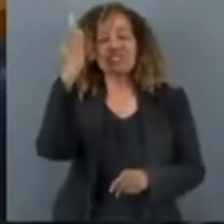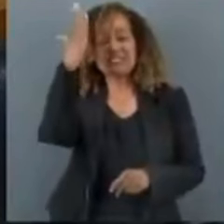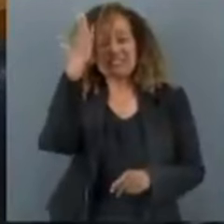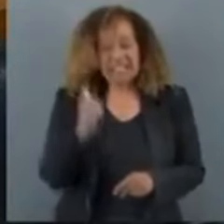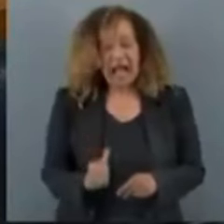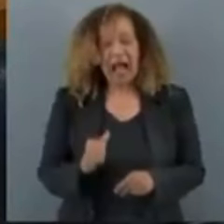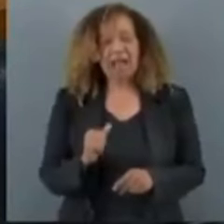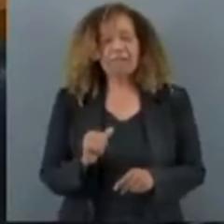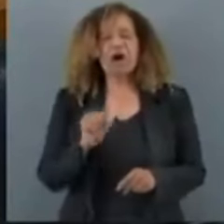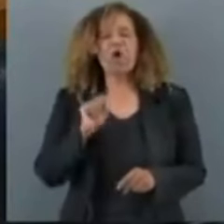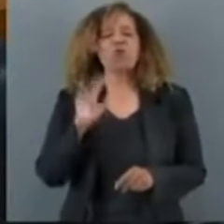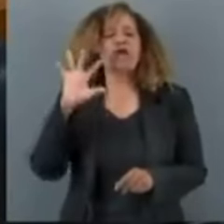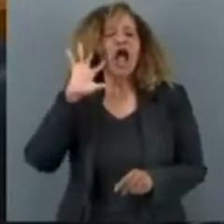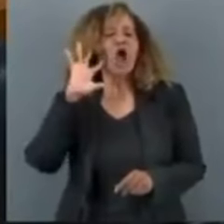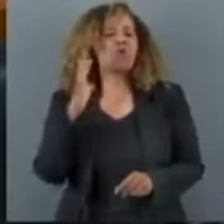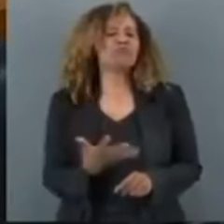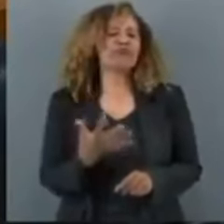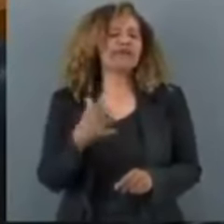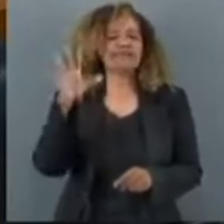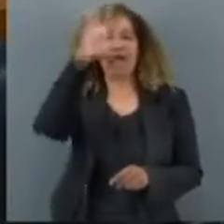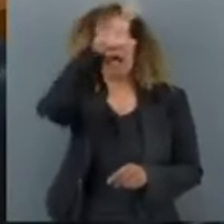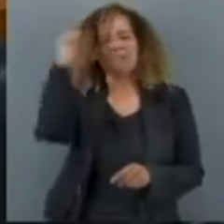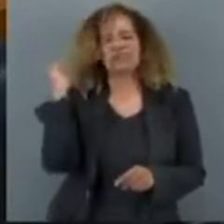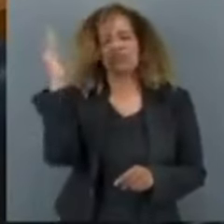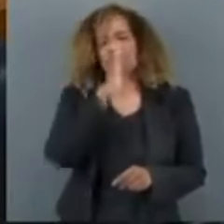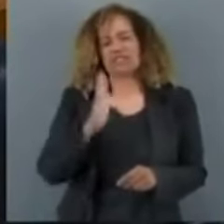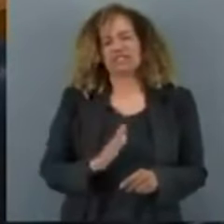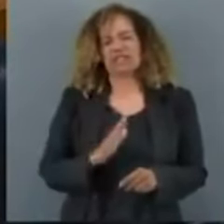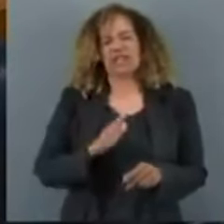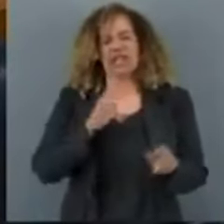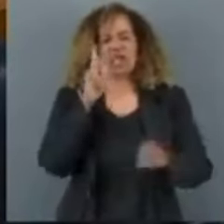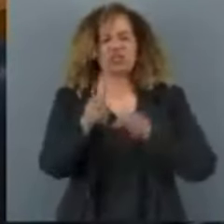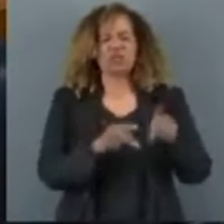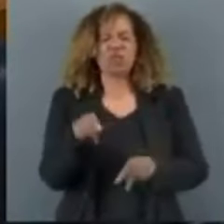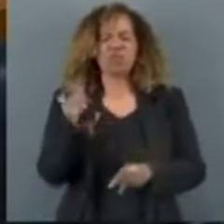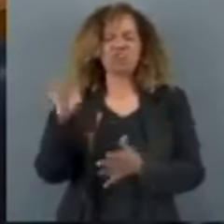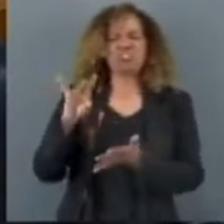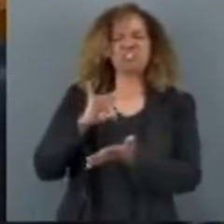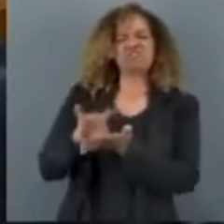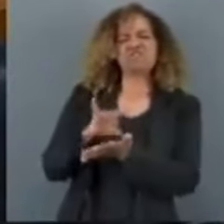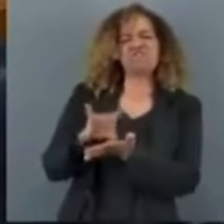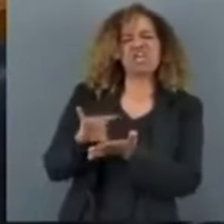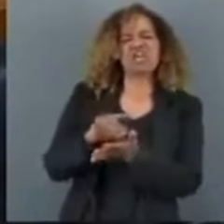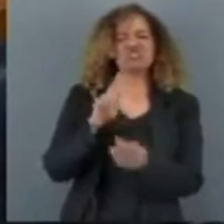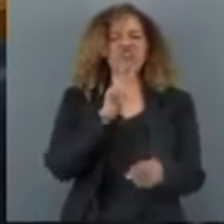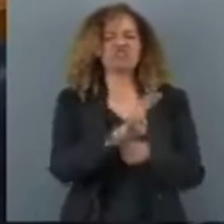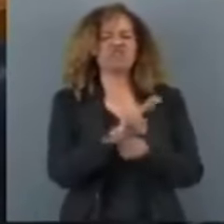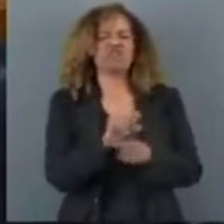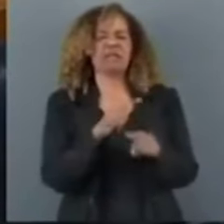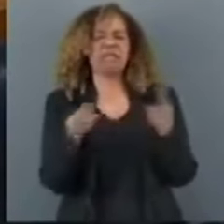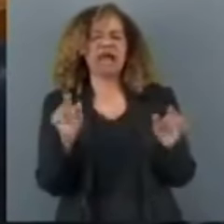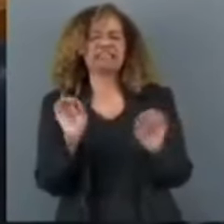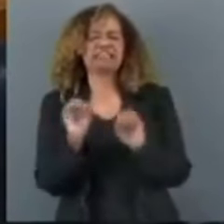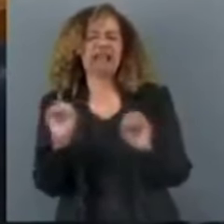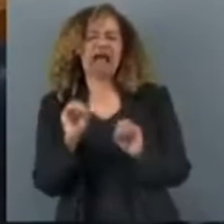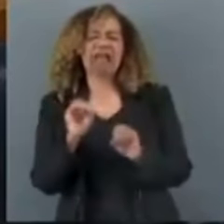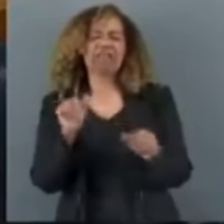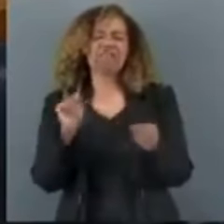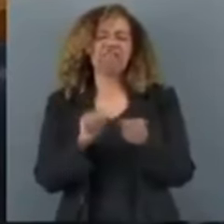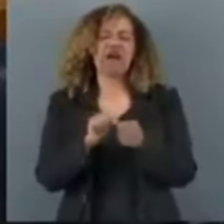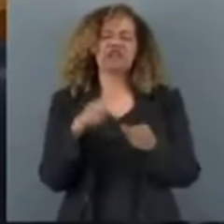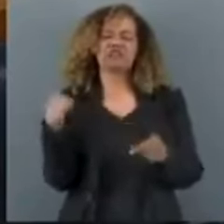que realmente acontece na Amazônia brasileira, do qual vocês fingem defender, porque não defendem, porque nós